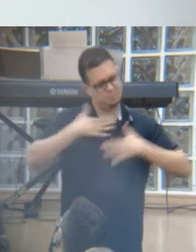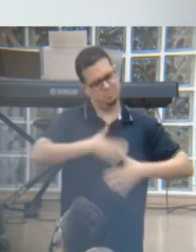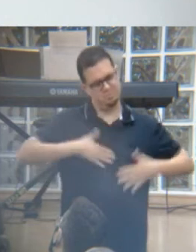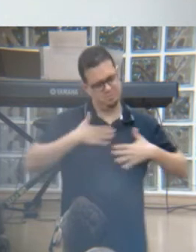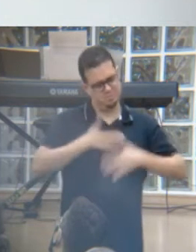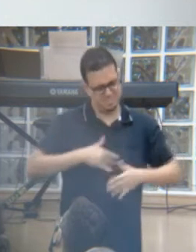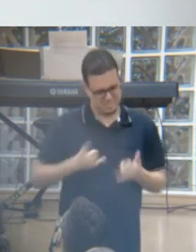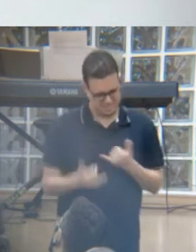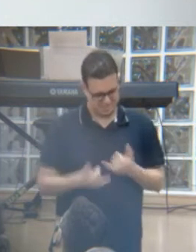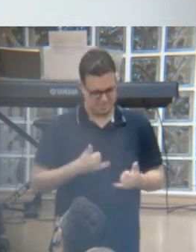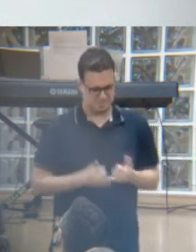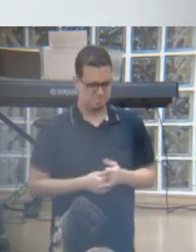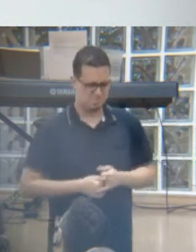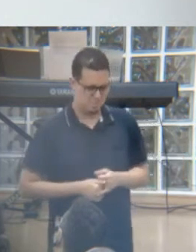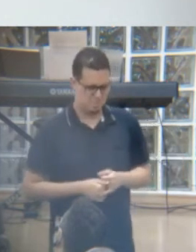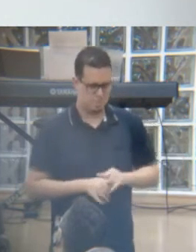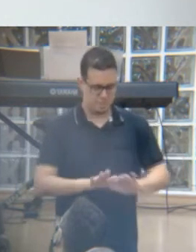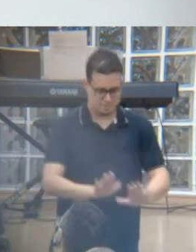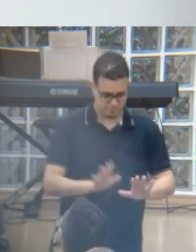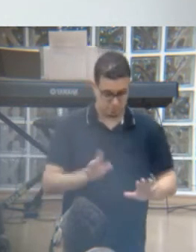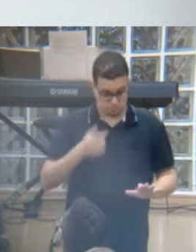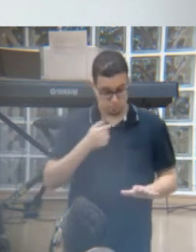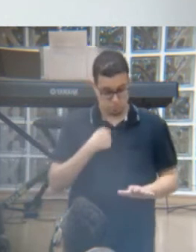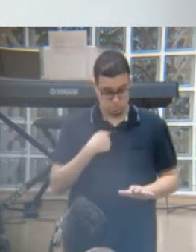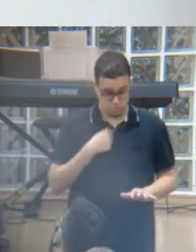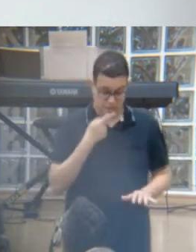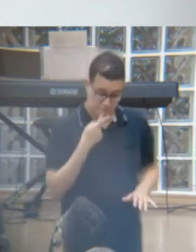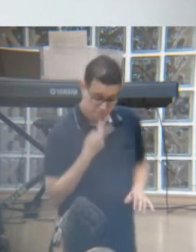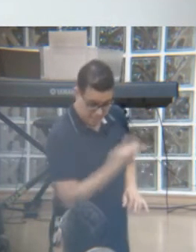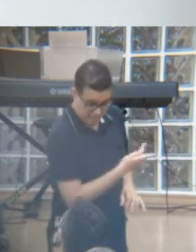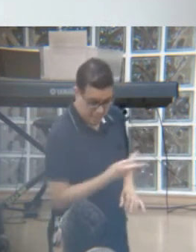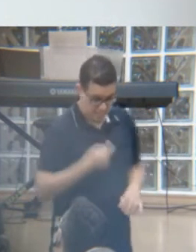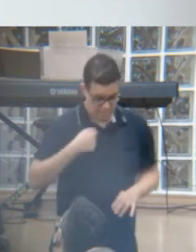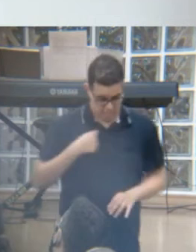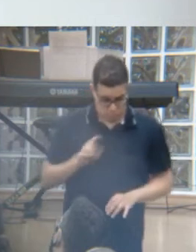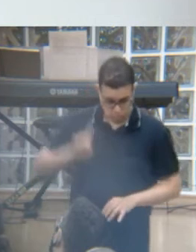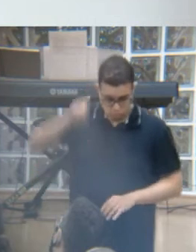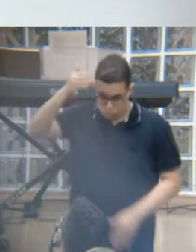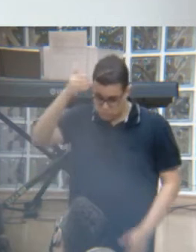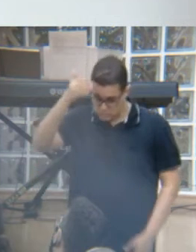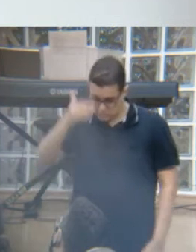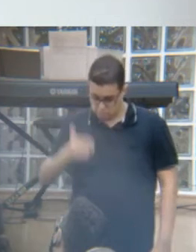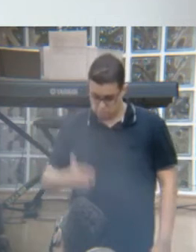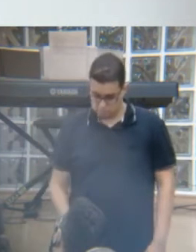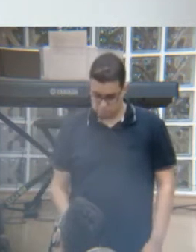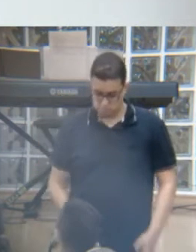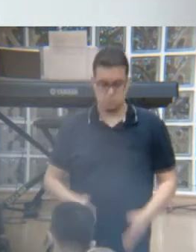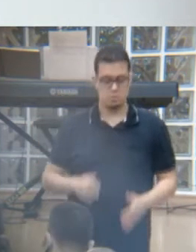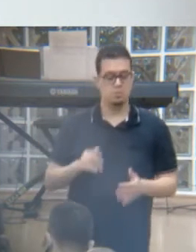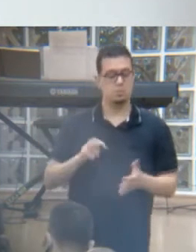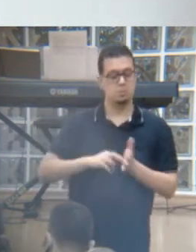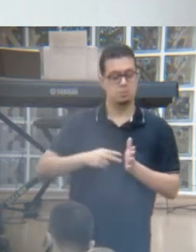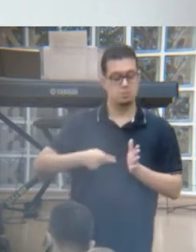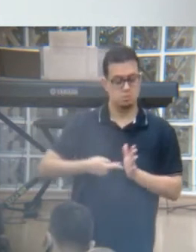Mas dizer que está perante a face de Deus tem um significado de alguém que está buscando a